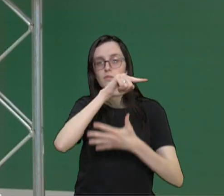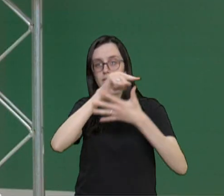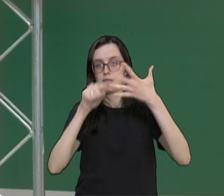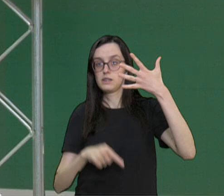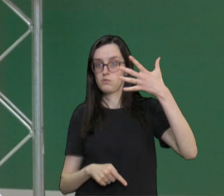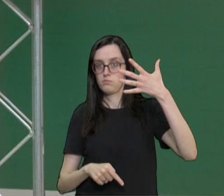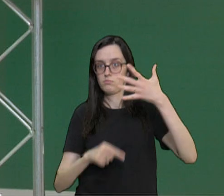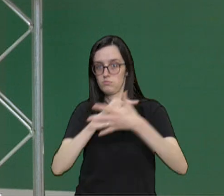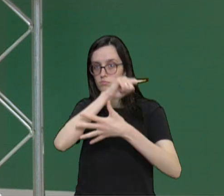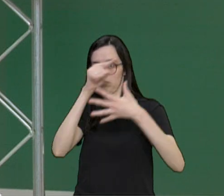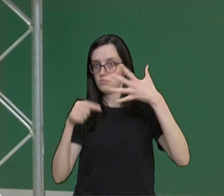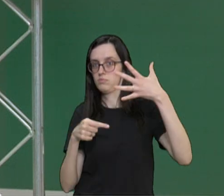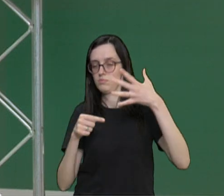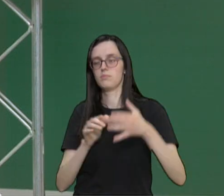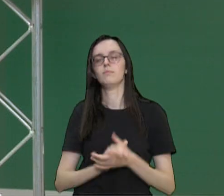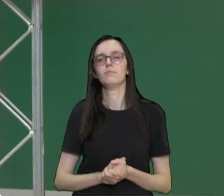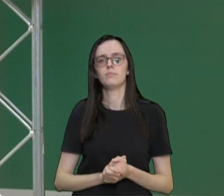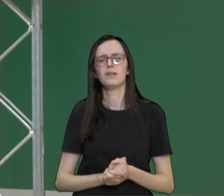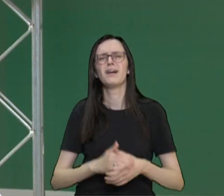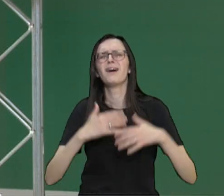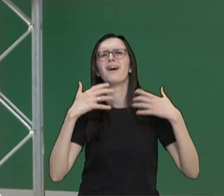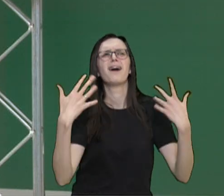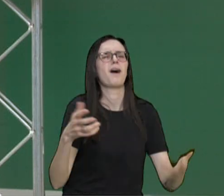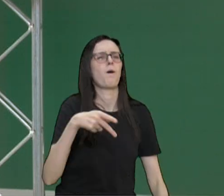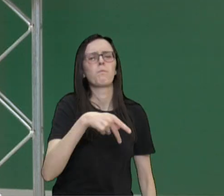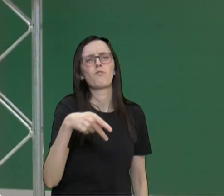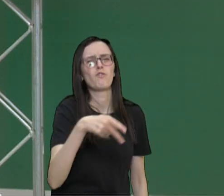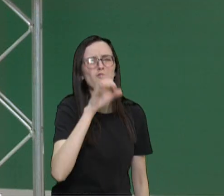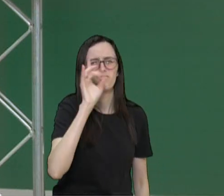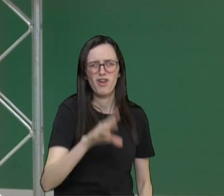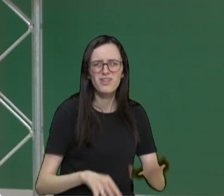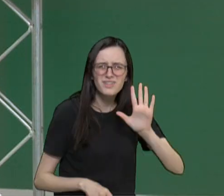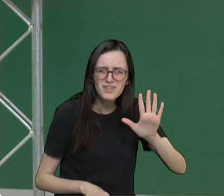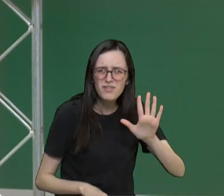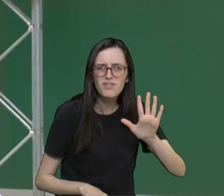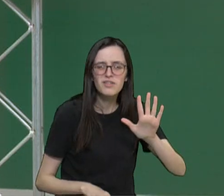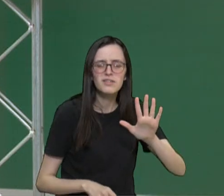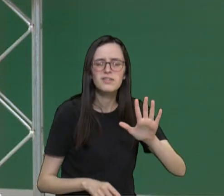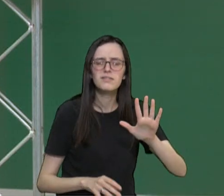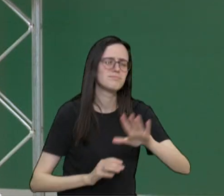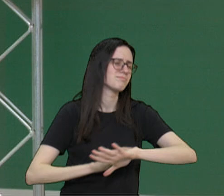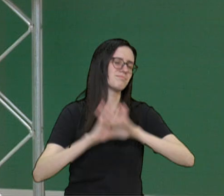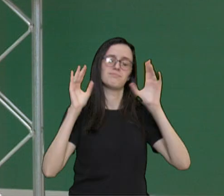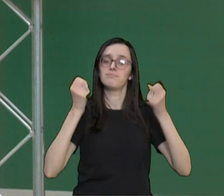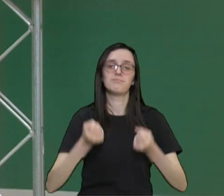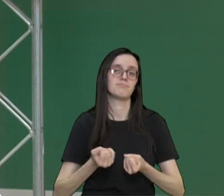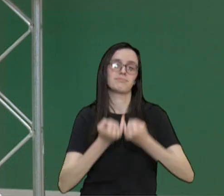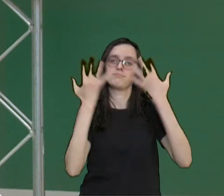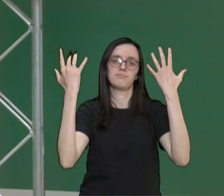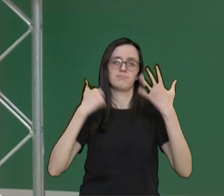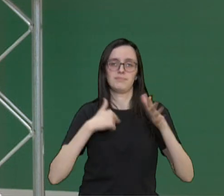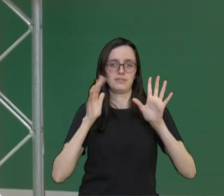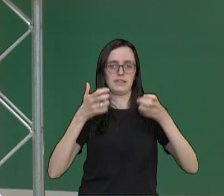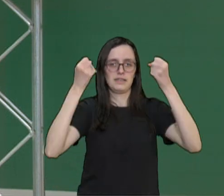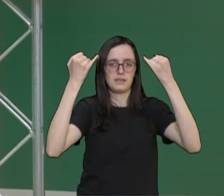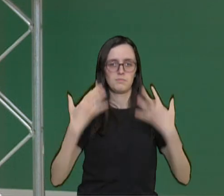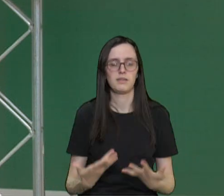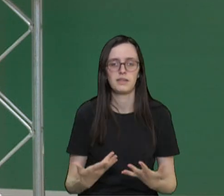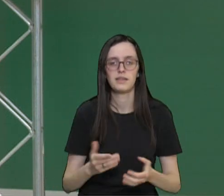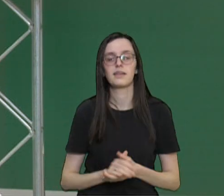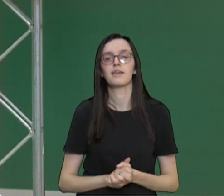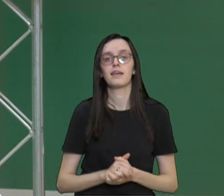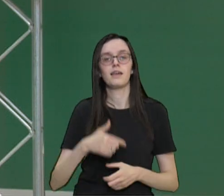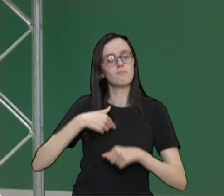para vocês. Ah, mas professor, só existe isso de função? Inúmeras, como eu já falei, tá? Eu